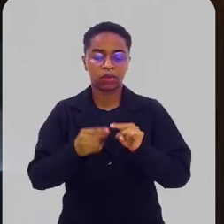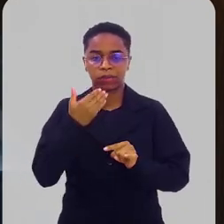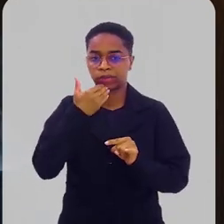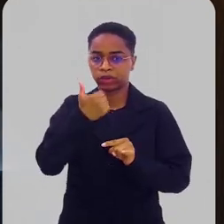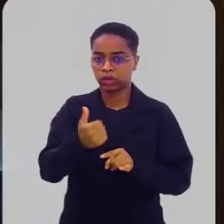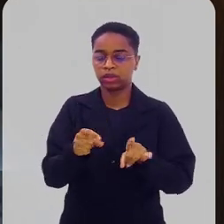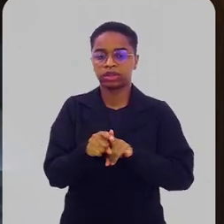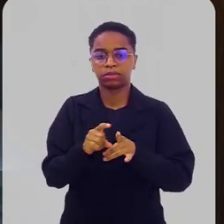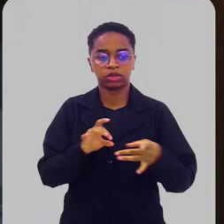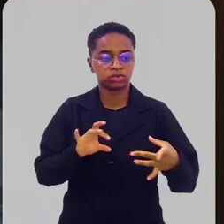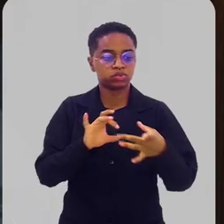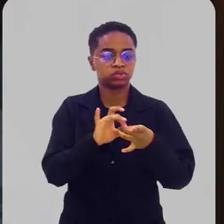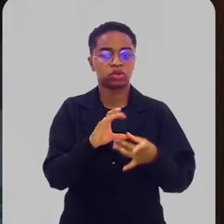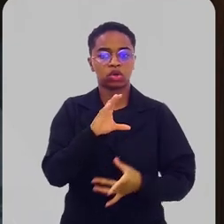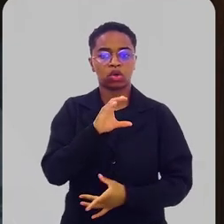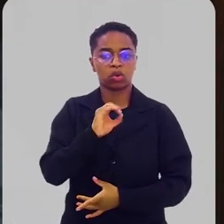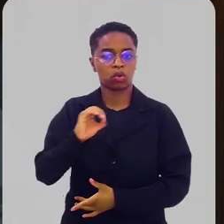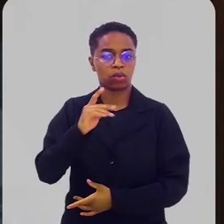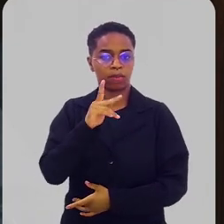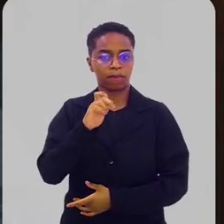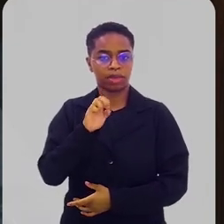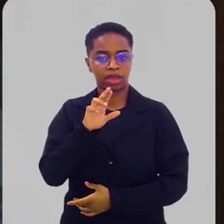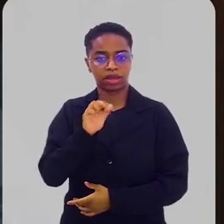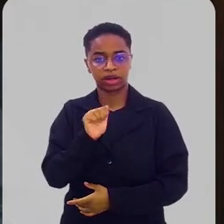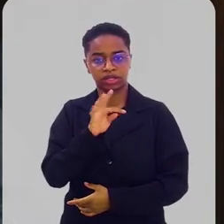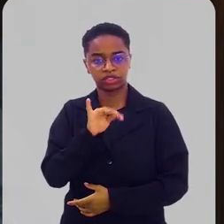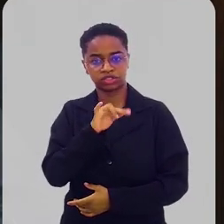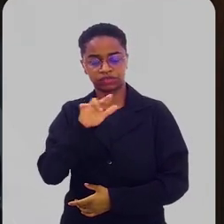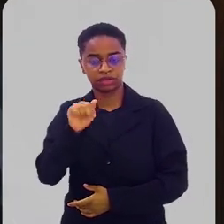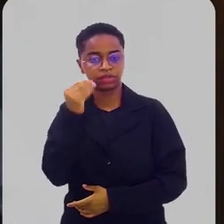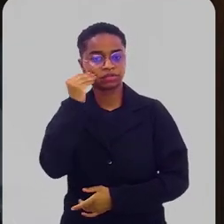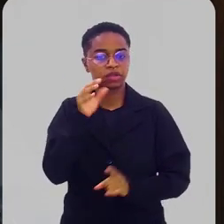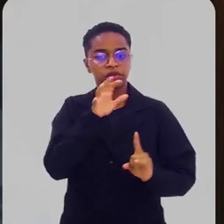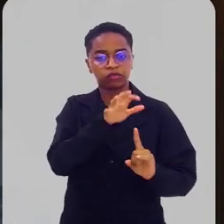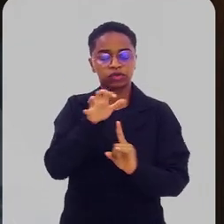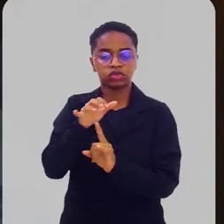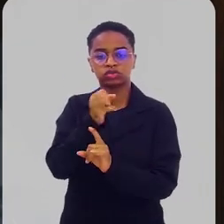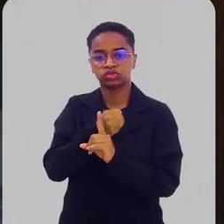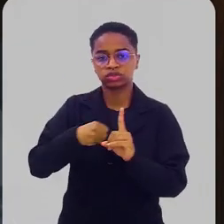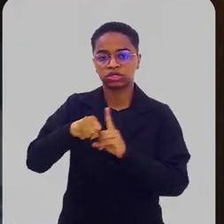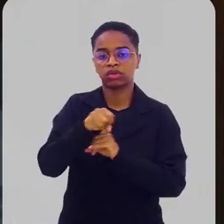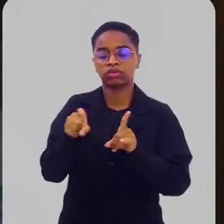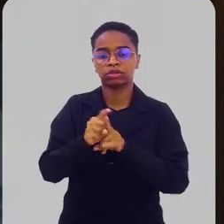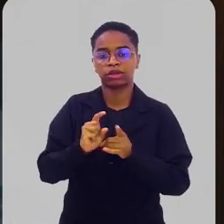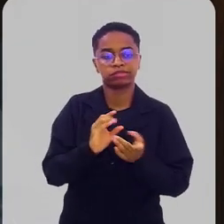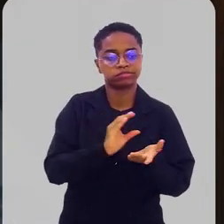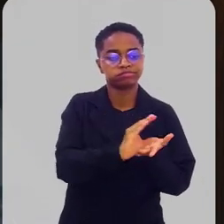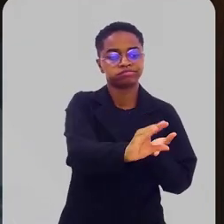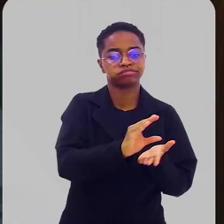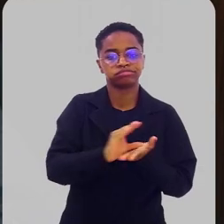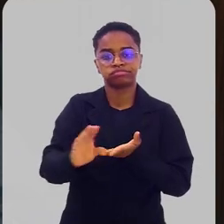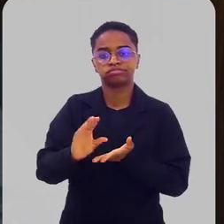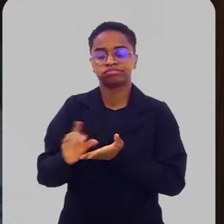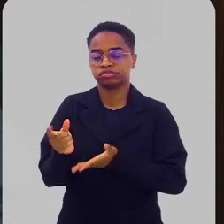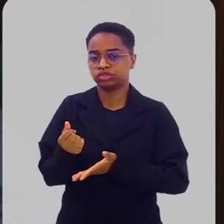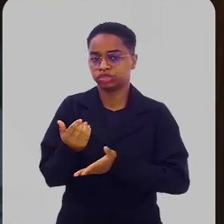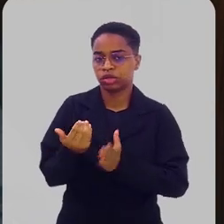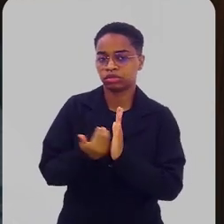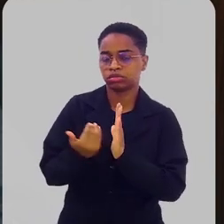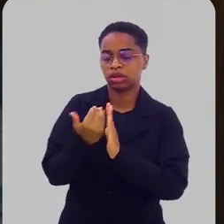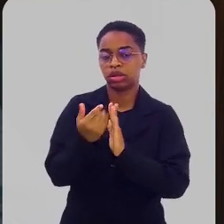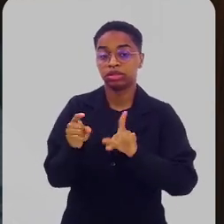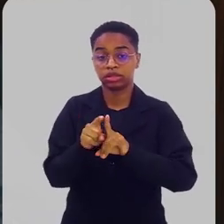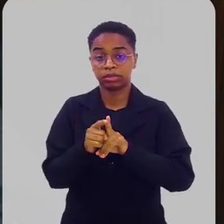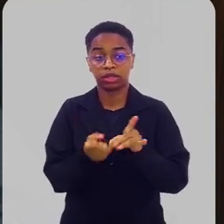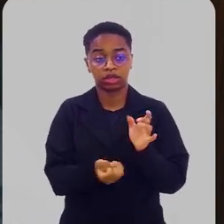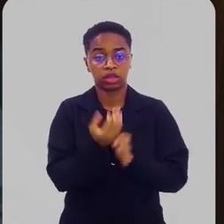circular, trabalhando junto com as cooperativas para ter um impacto social e trazer maior renda para eles. E aí desenvolvendo novas